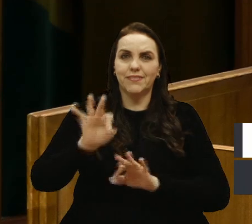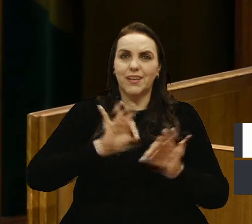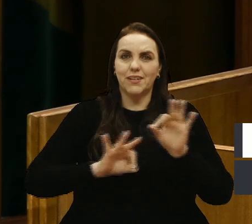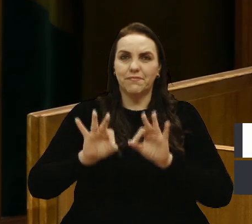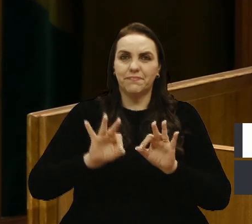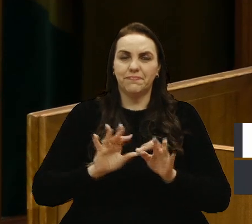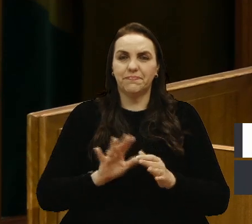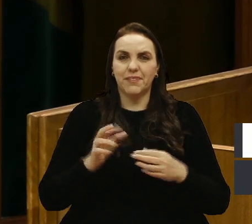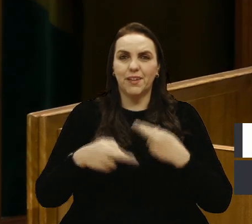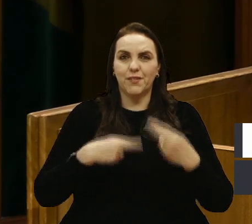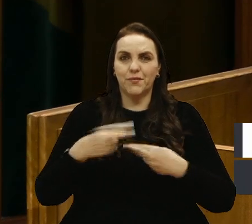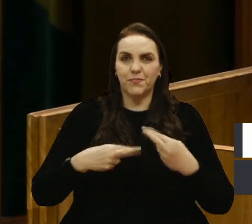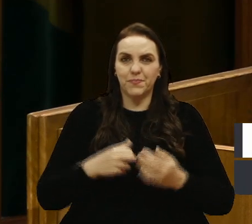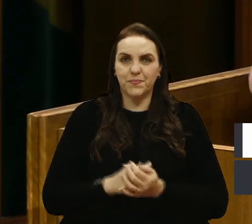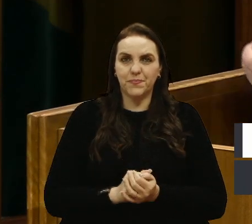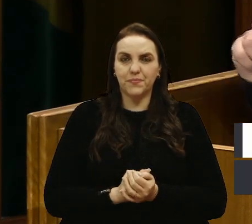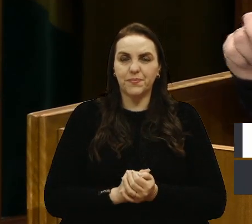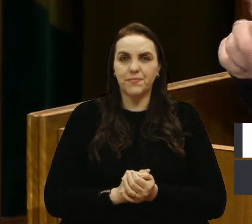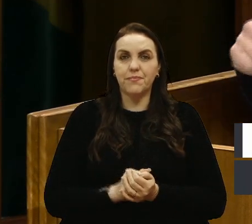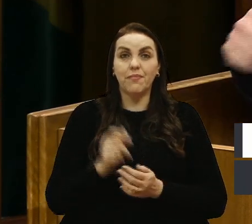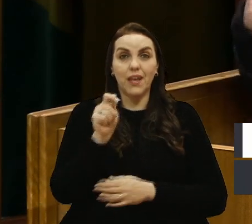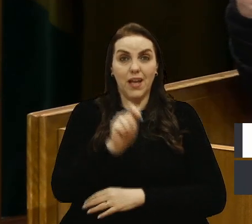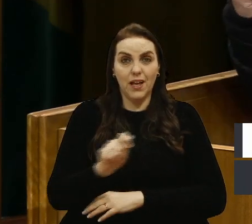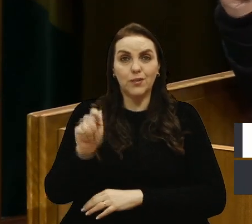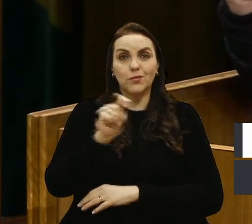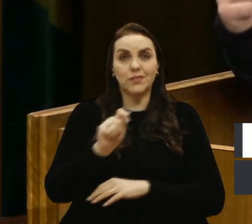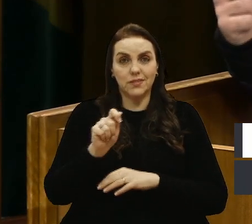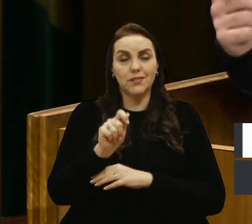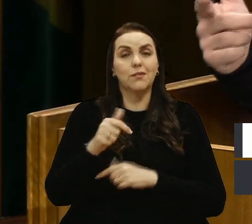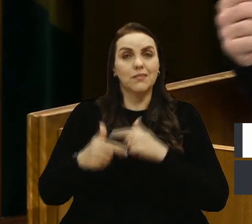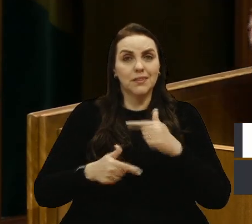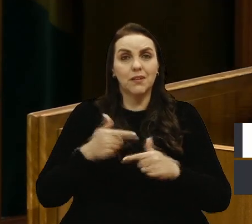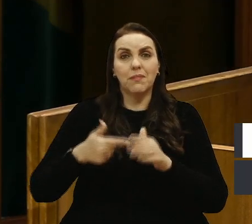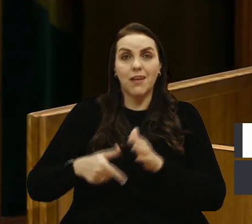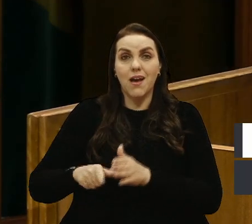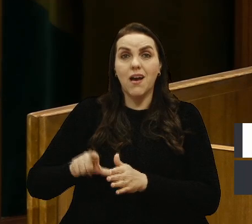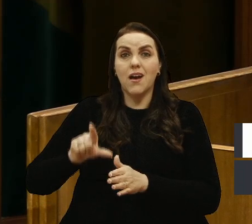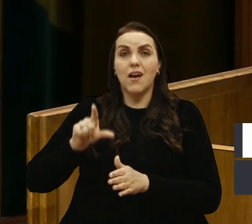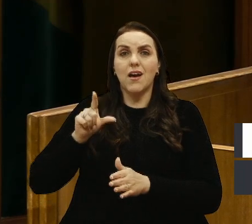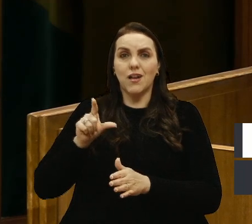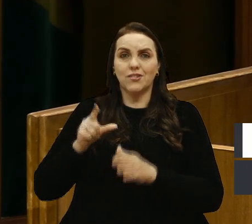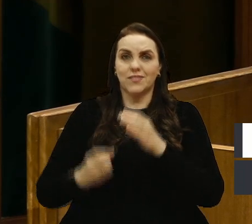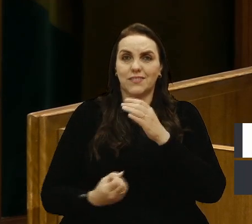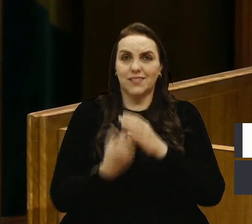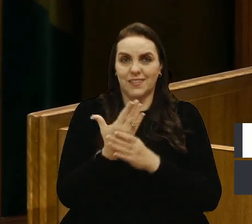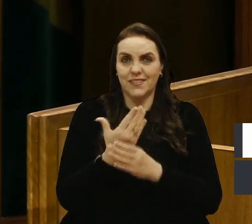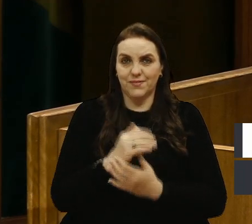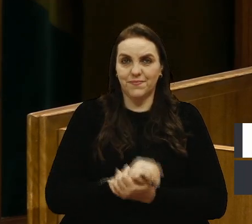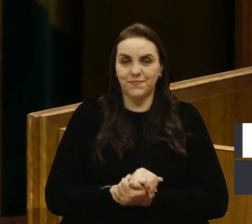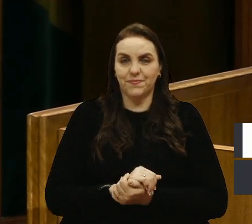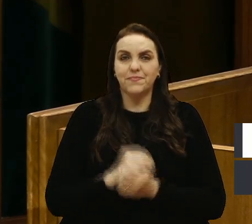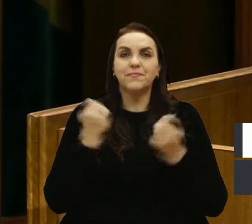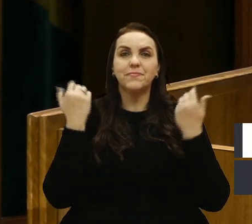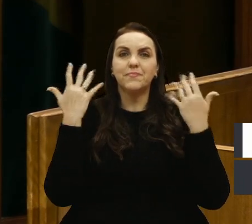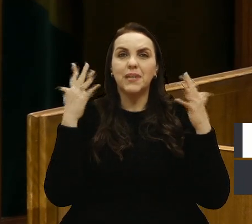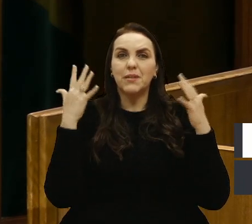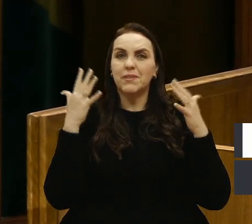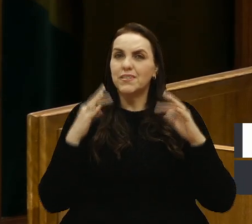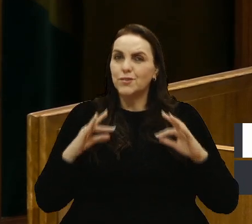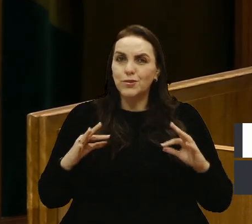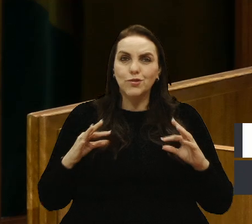Então, essa associação, ela trabalha muito antes da sua concepção. E aqui eu parabenizo a